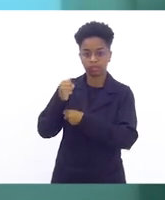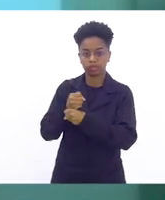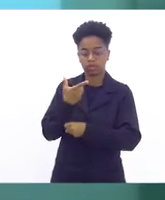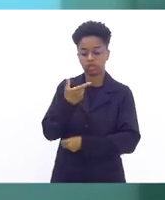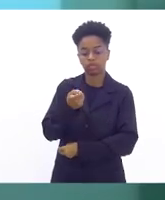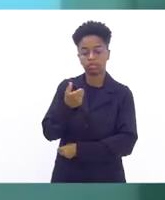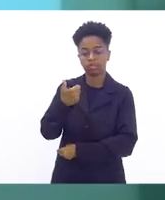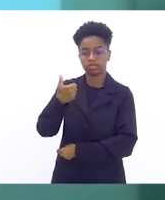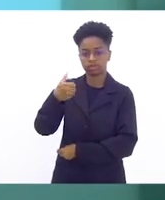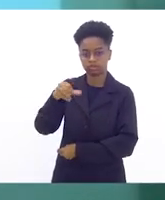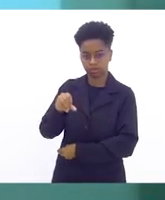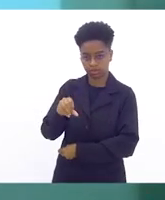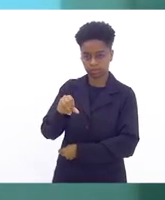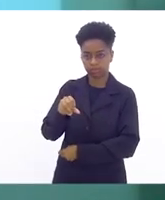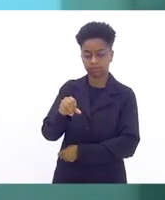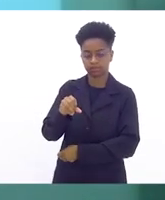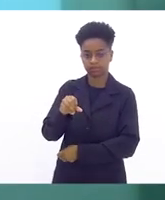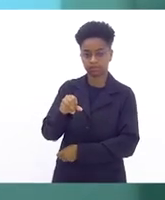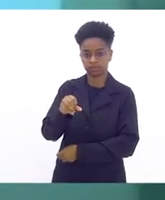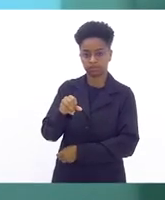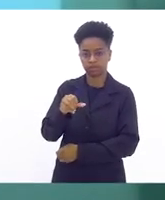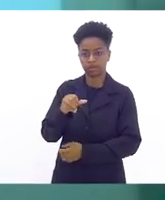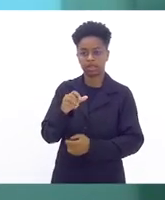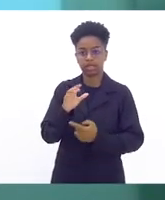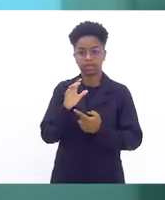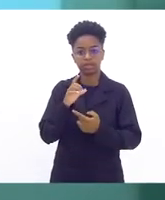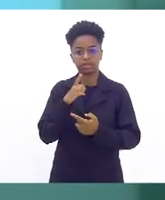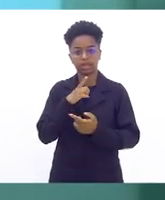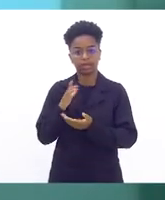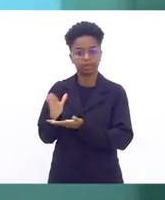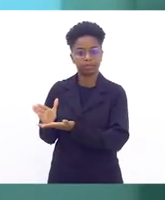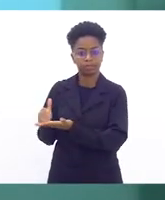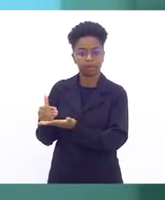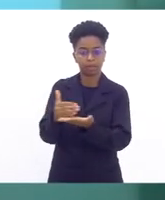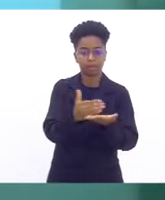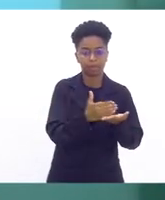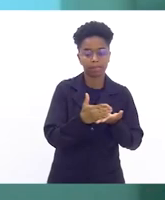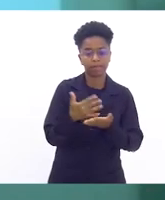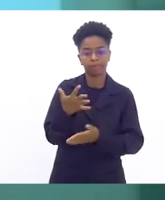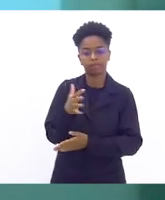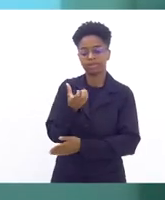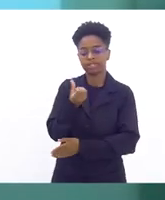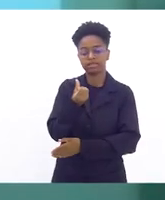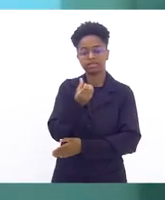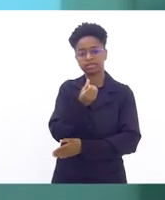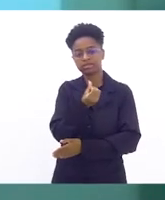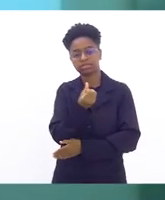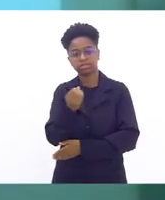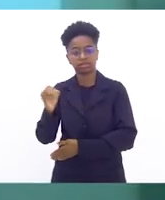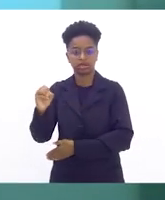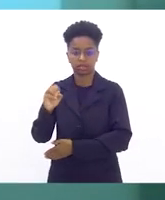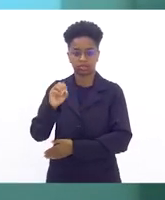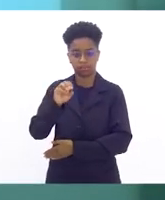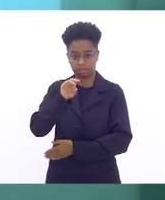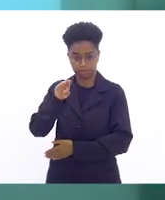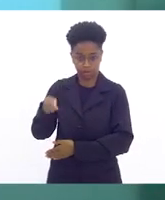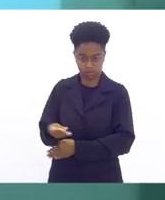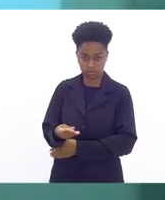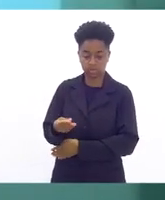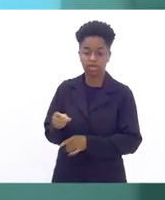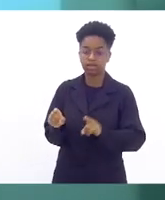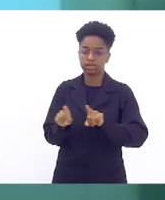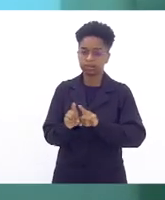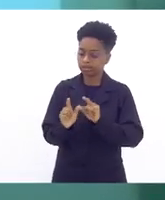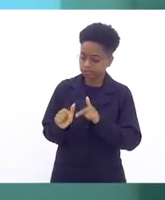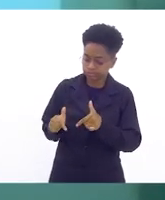2019 tivemos aí uma arrecadação de cerca de 600 milhões e uma execução do